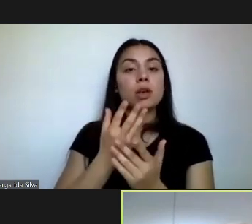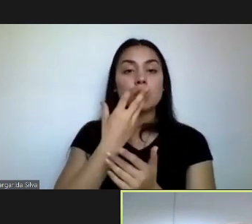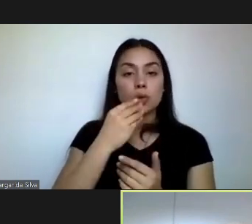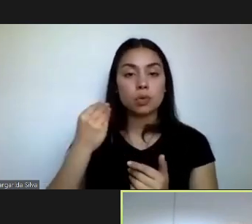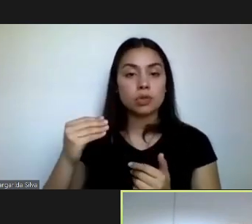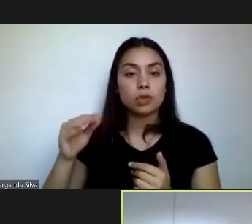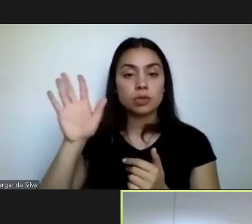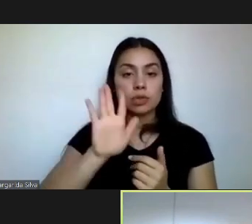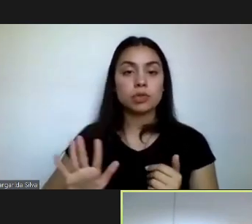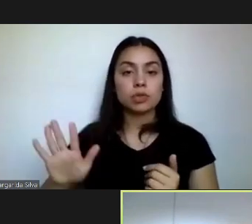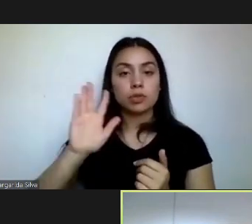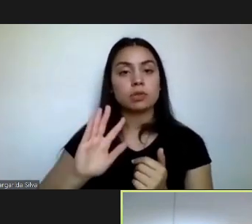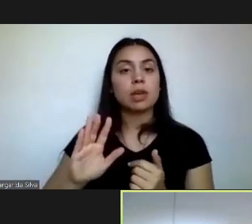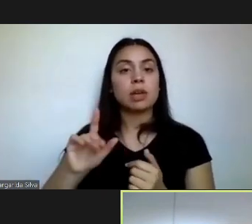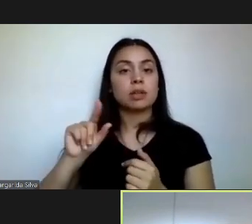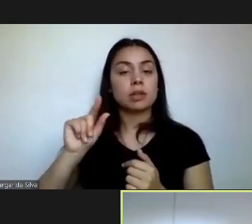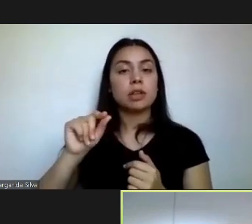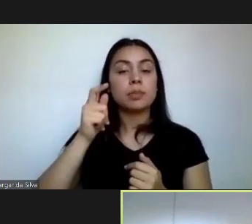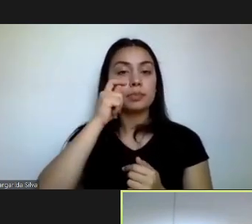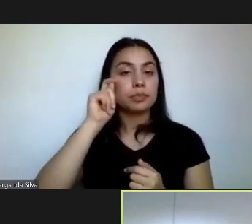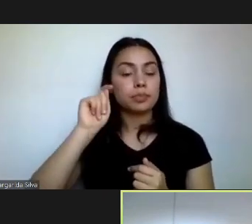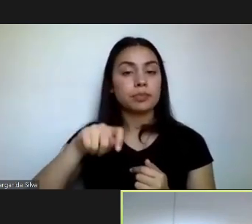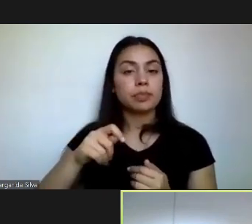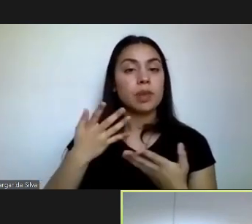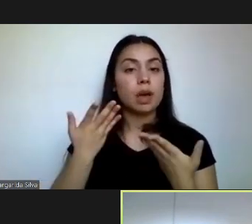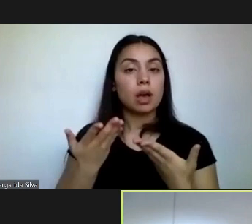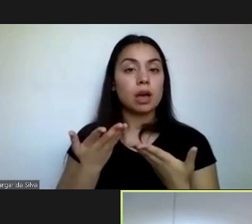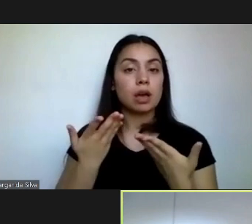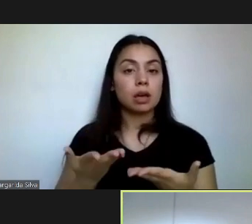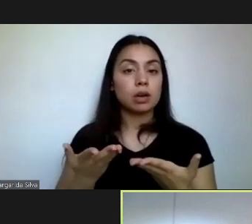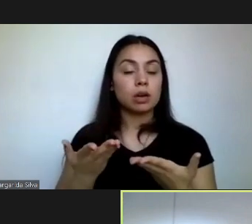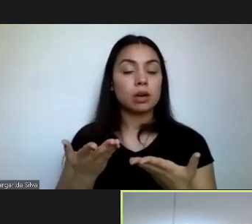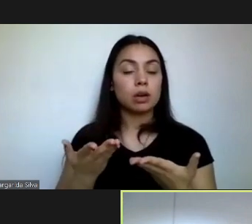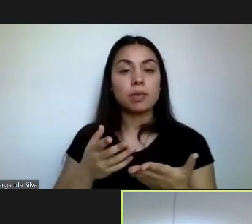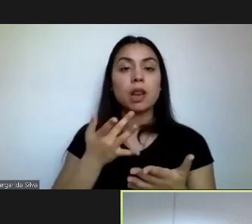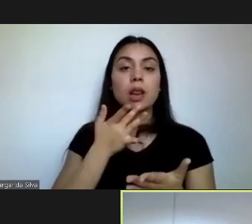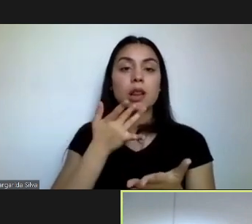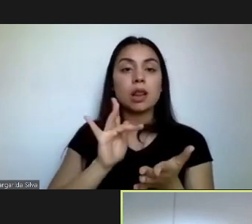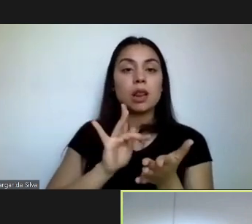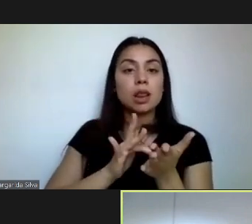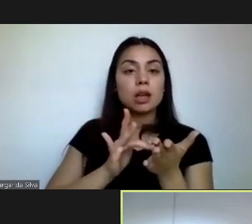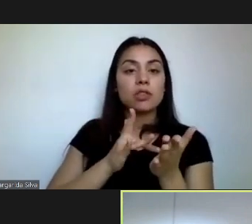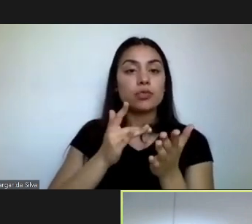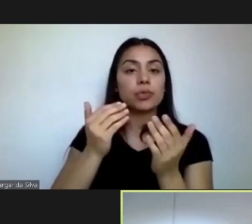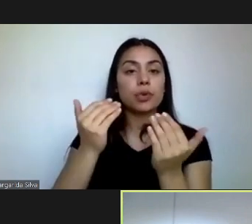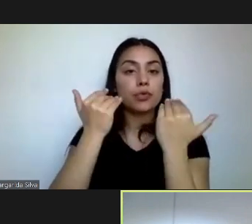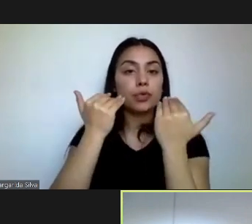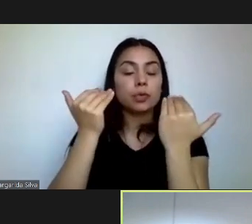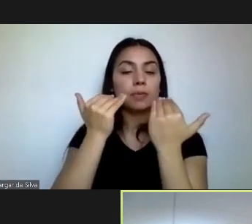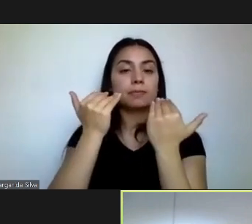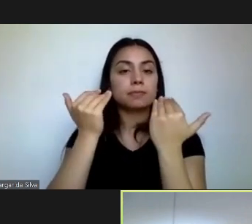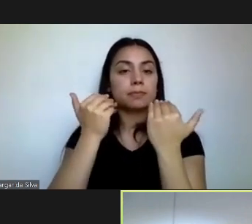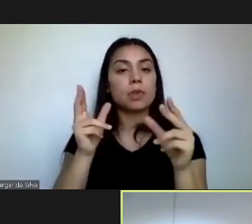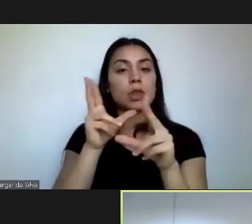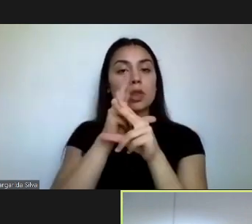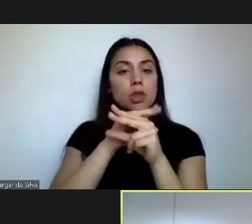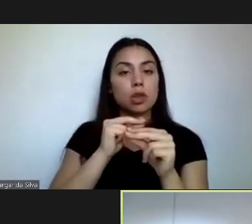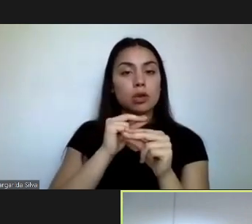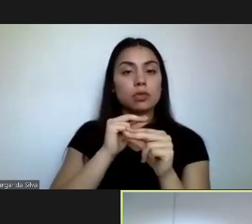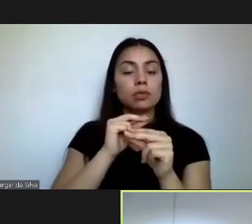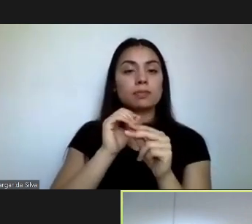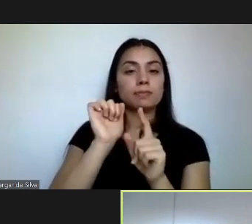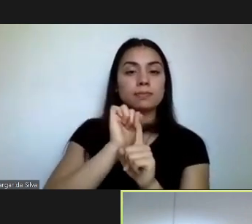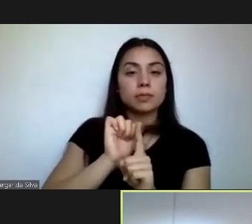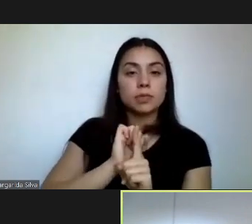alunos ucranianos, o que fizemos agora foi só atualizar a informação que tínhamos para os alunos de